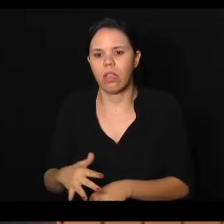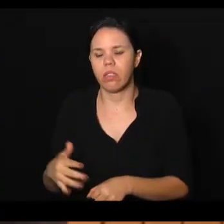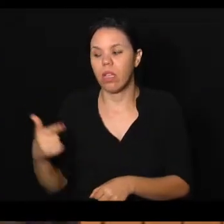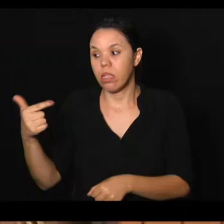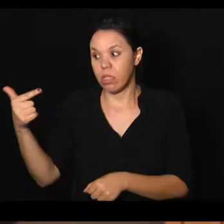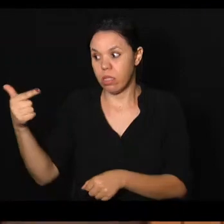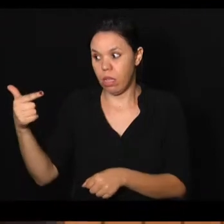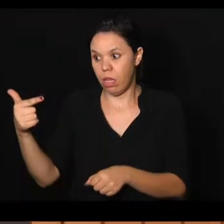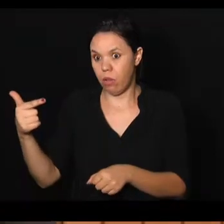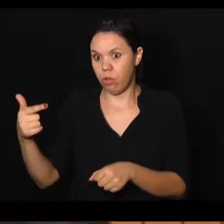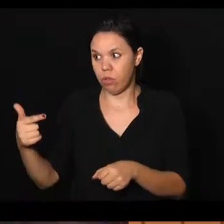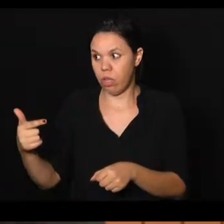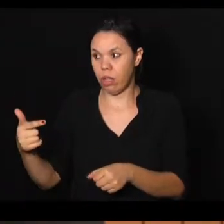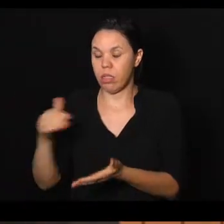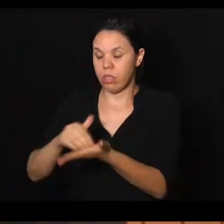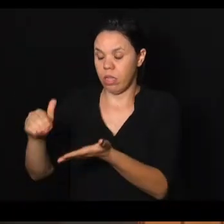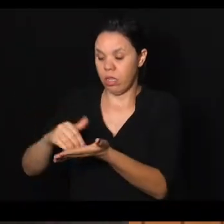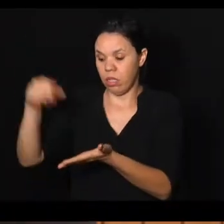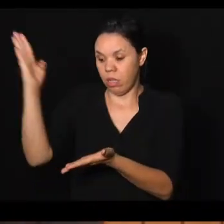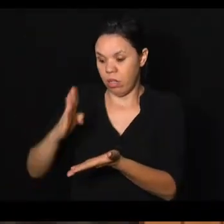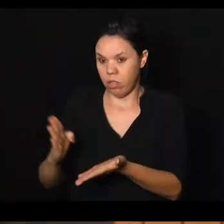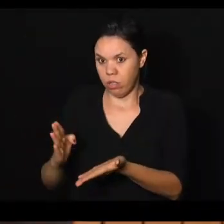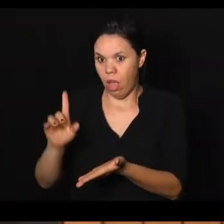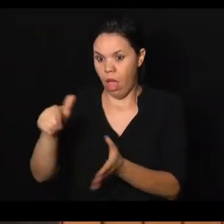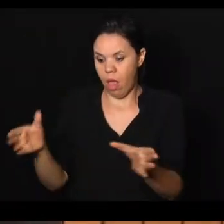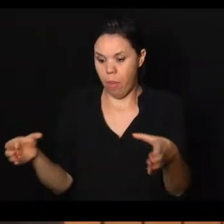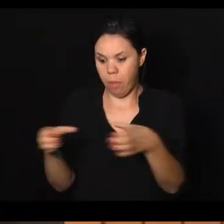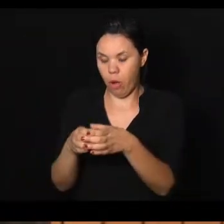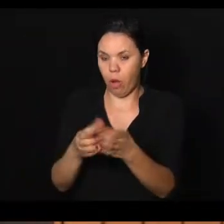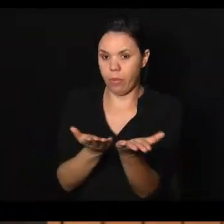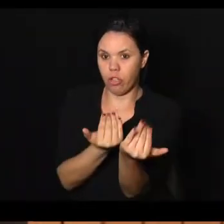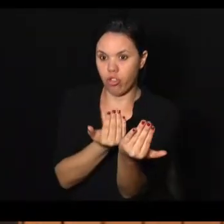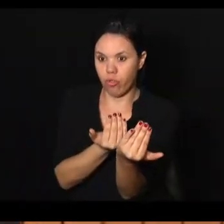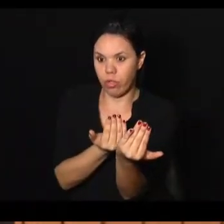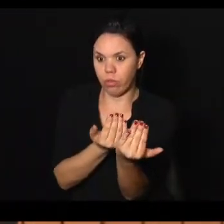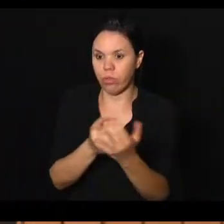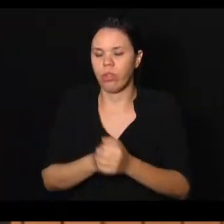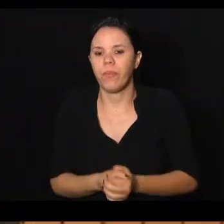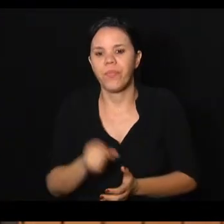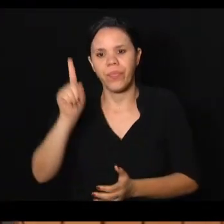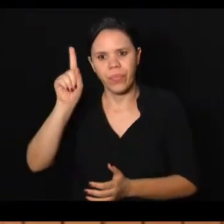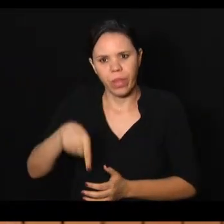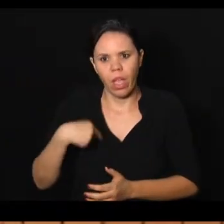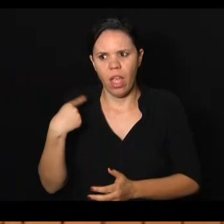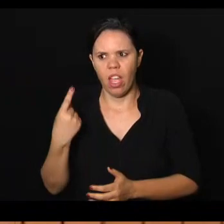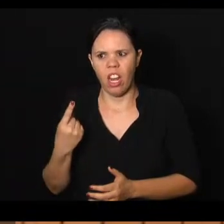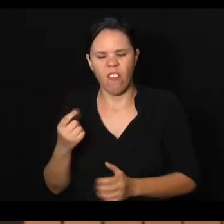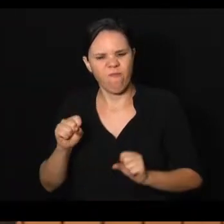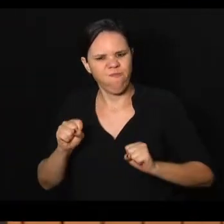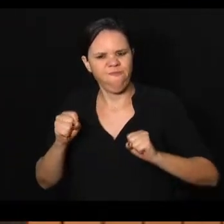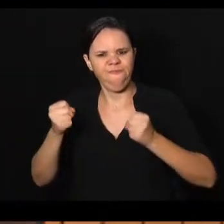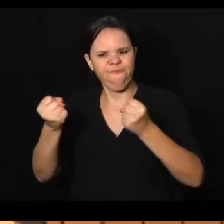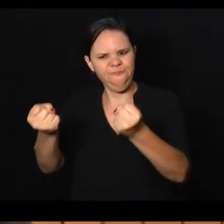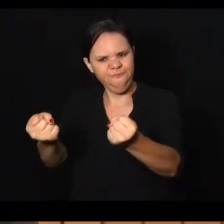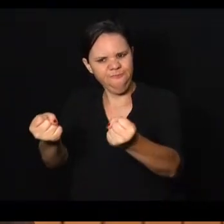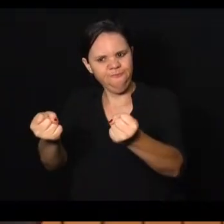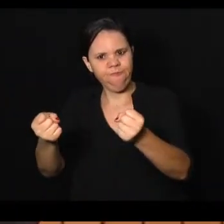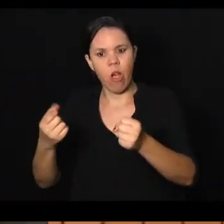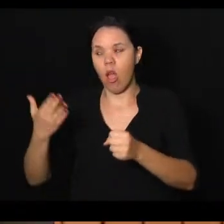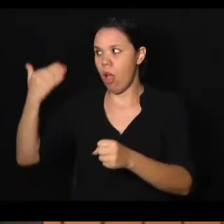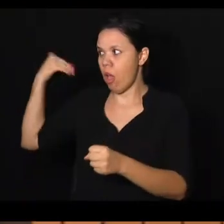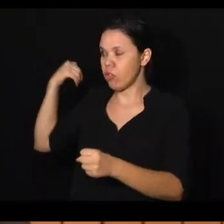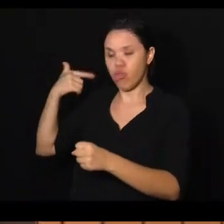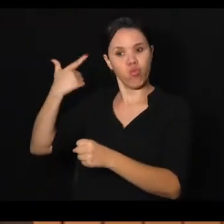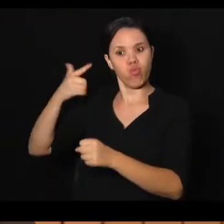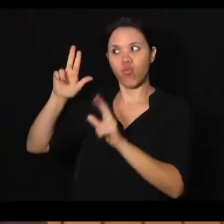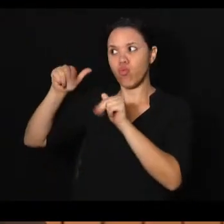estão aqui. A Secretaria Nacional da Juventude. Essa secretaria veio forte. Nunca tivemos no